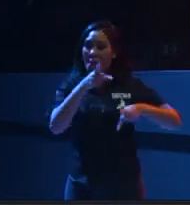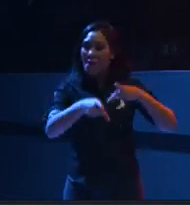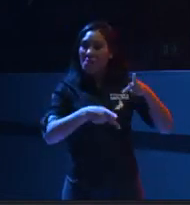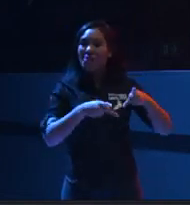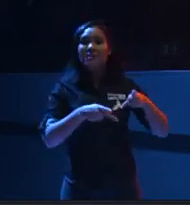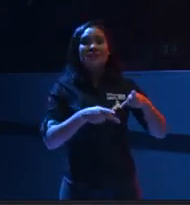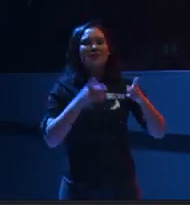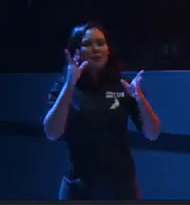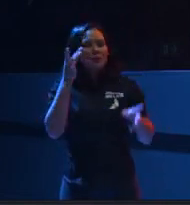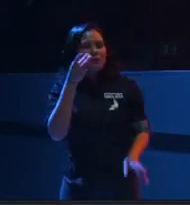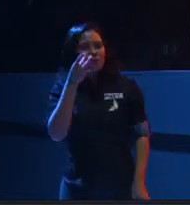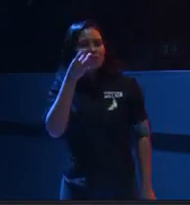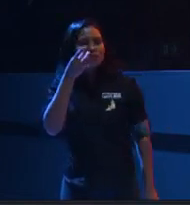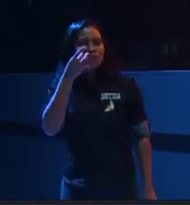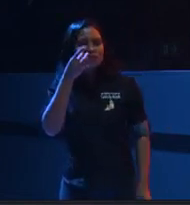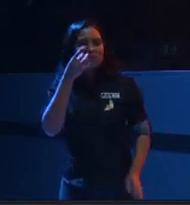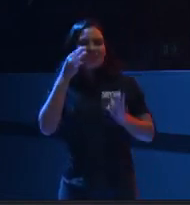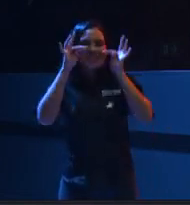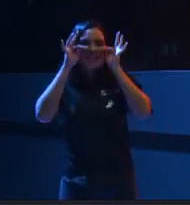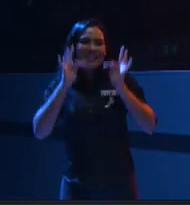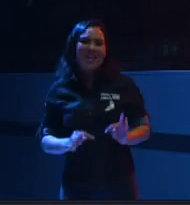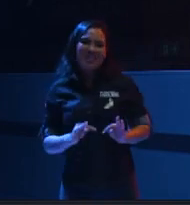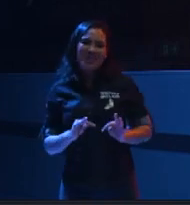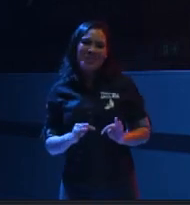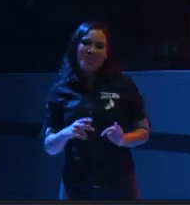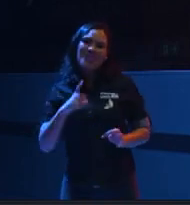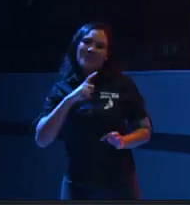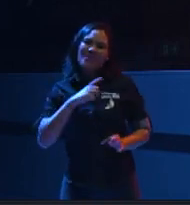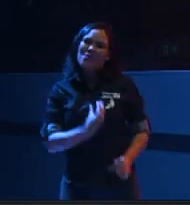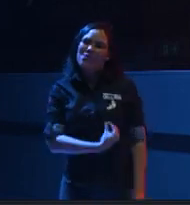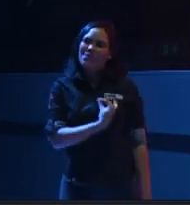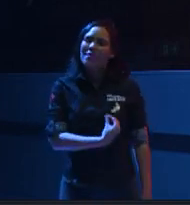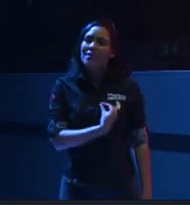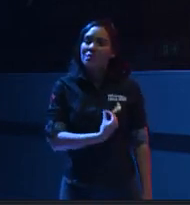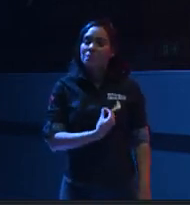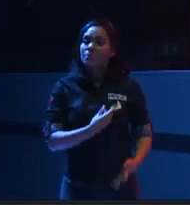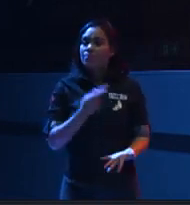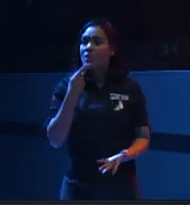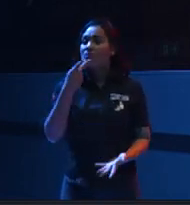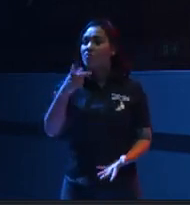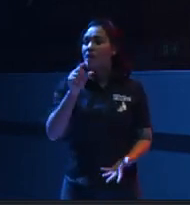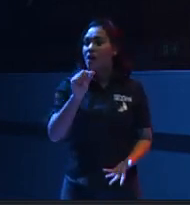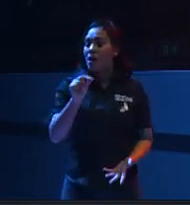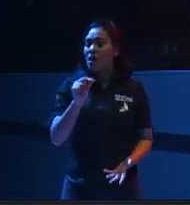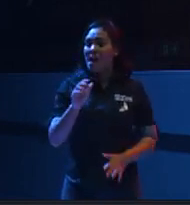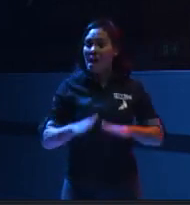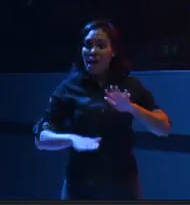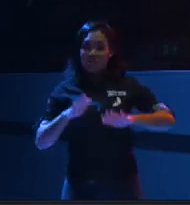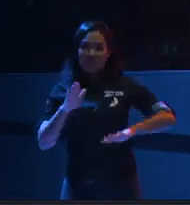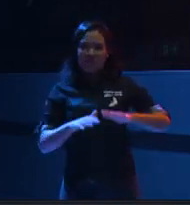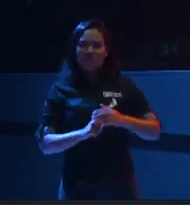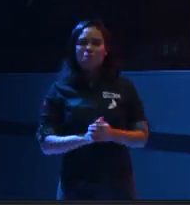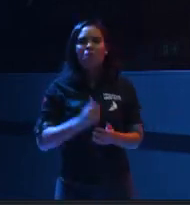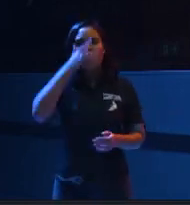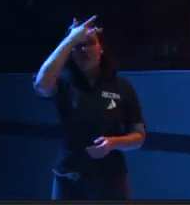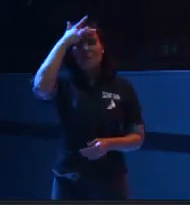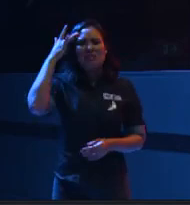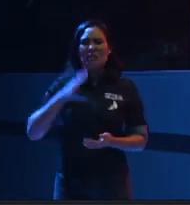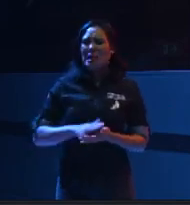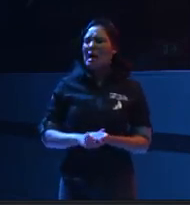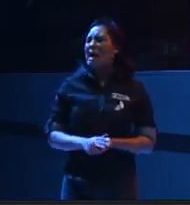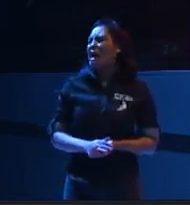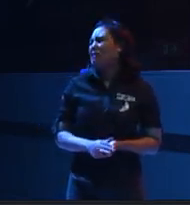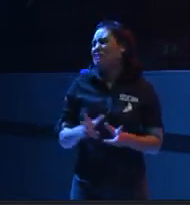e eu quero te dizer que muitos milagres não chegam para muita gente porque elas não se acham merecedores